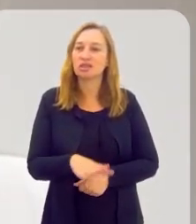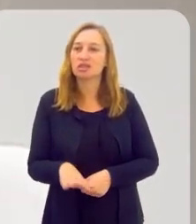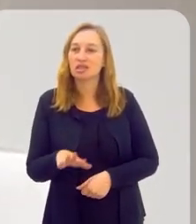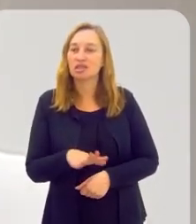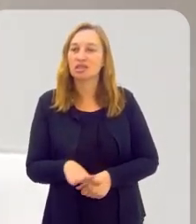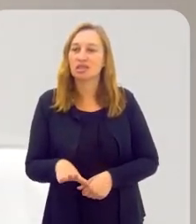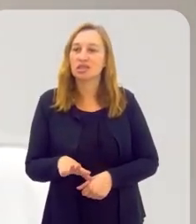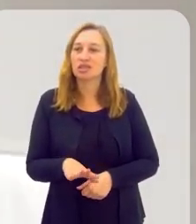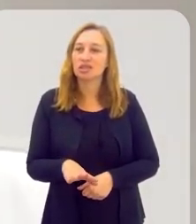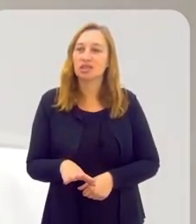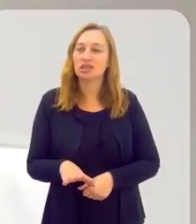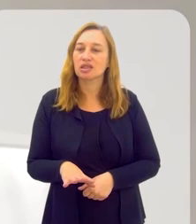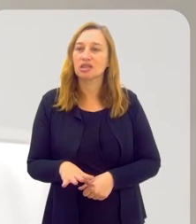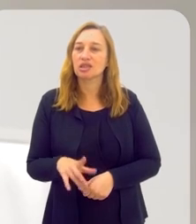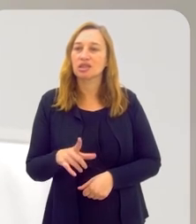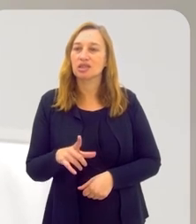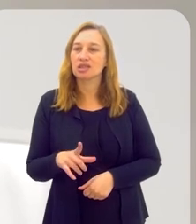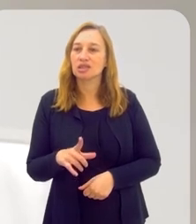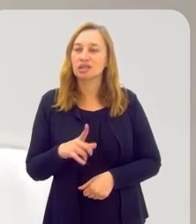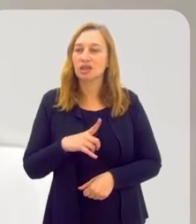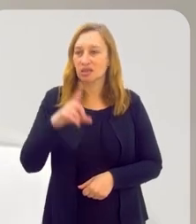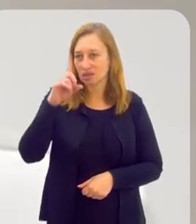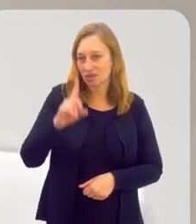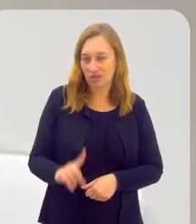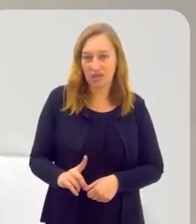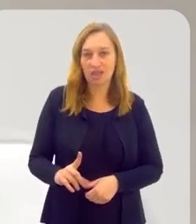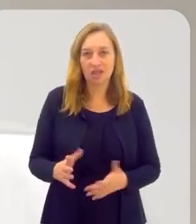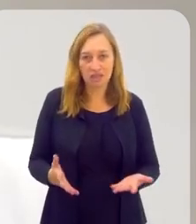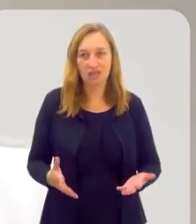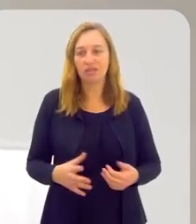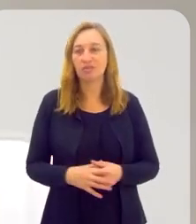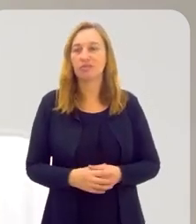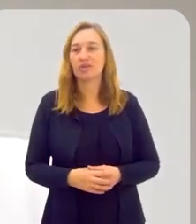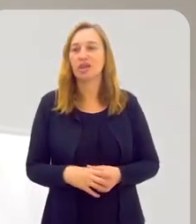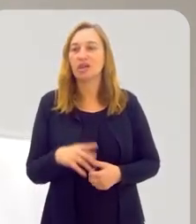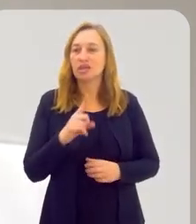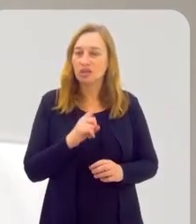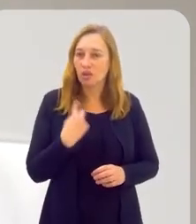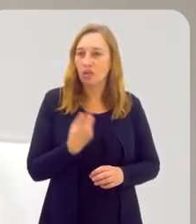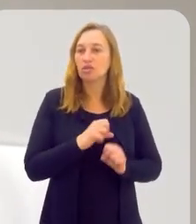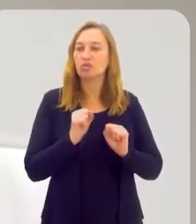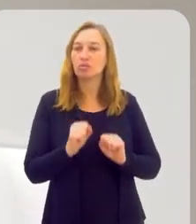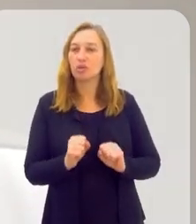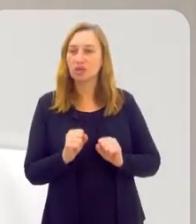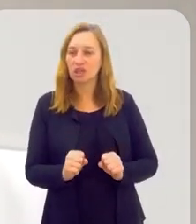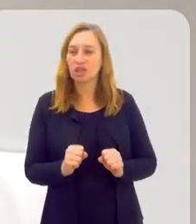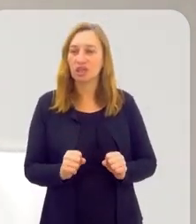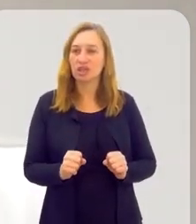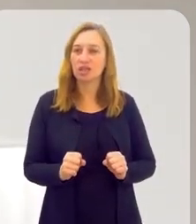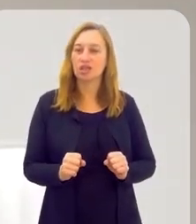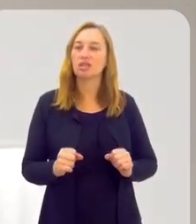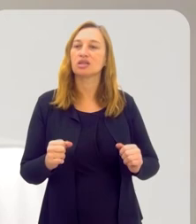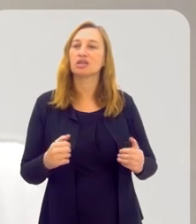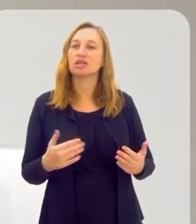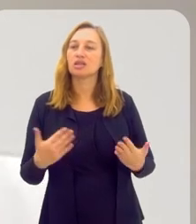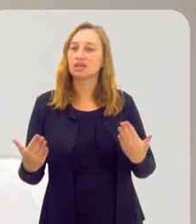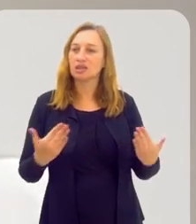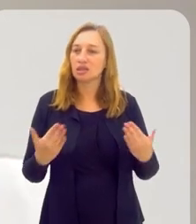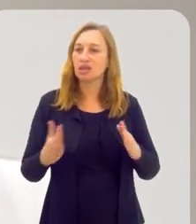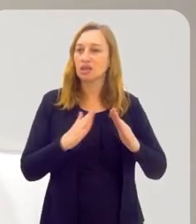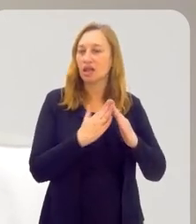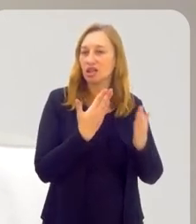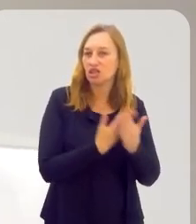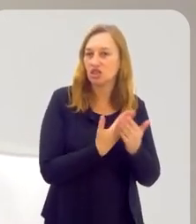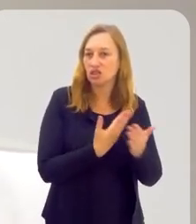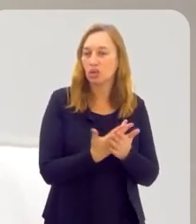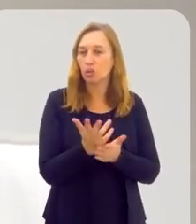pelo papel de alguém que tem uma deficiência, mas fazerem-no a brincar. Ou seja, nós podermos levar às escolas, às crianças dos 6